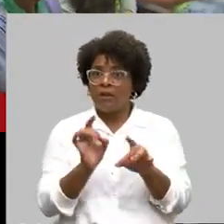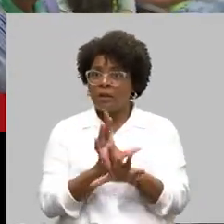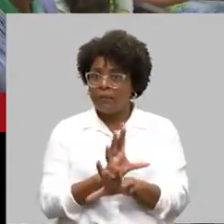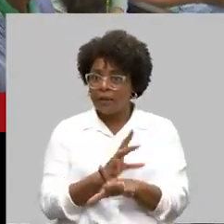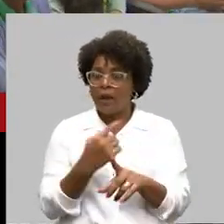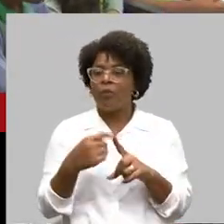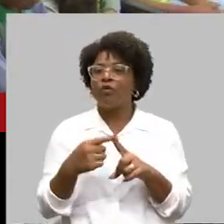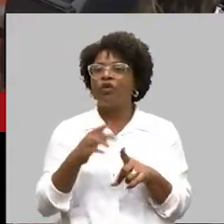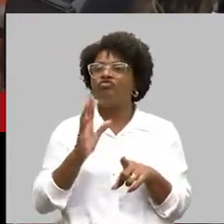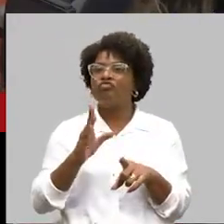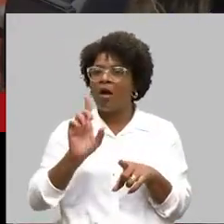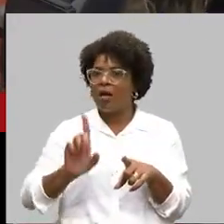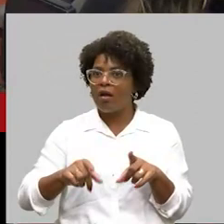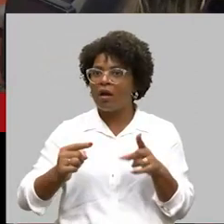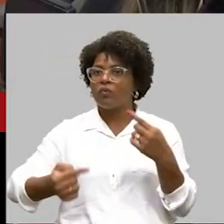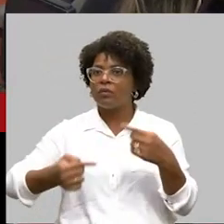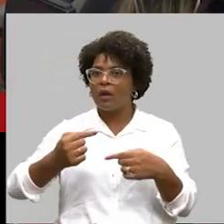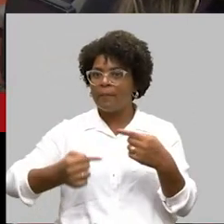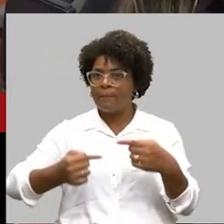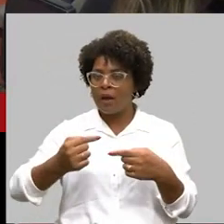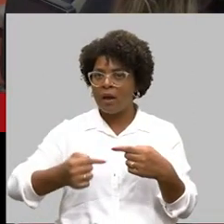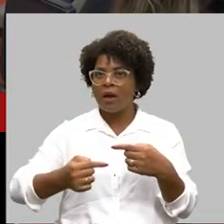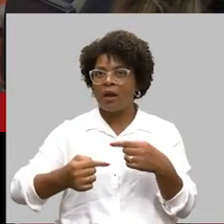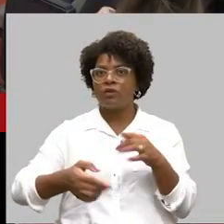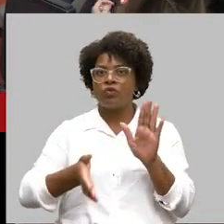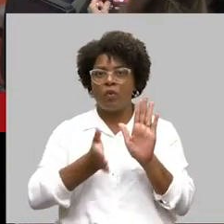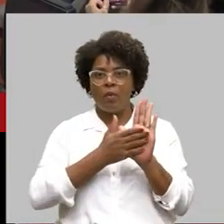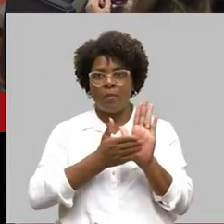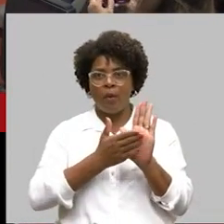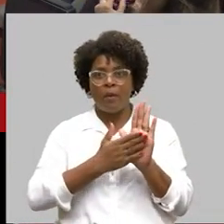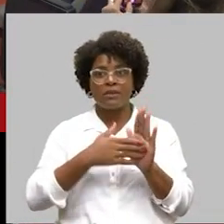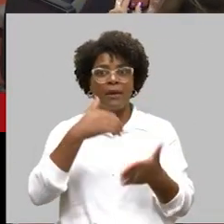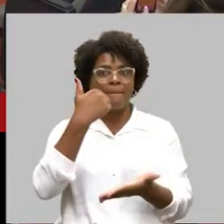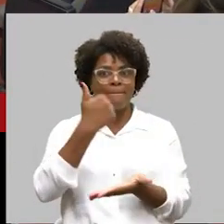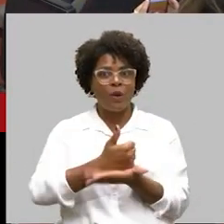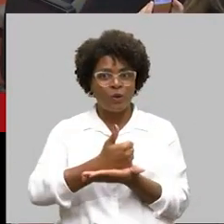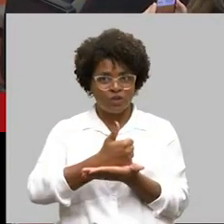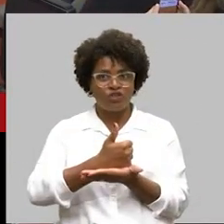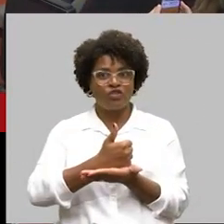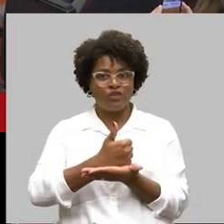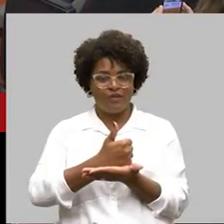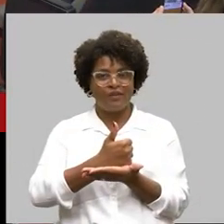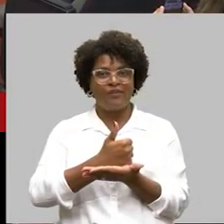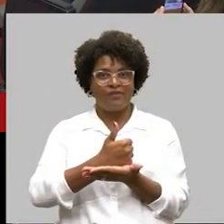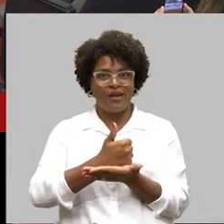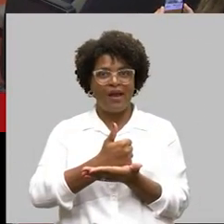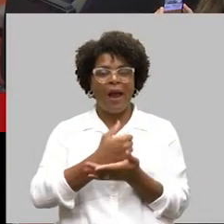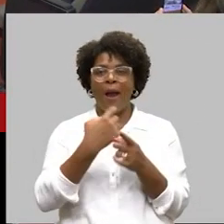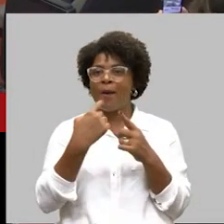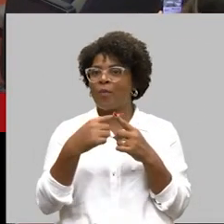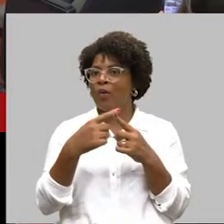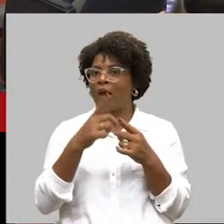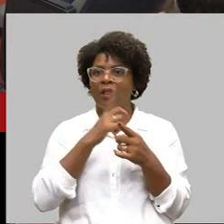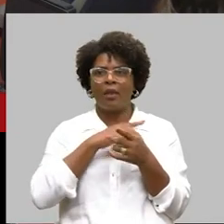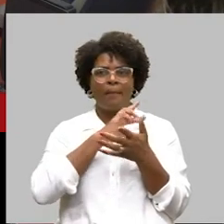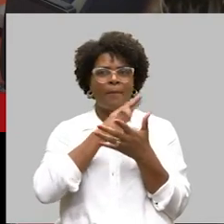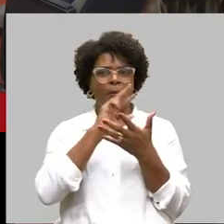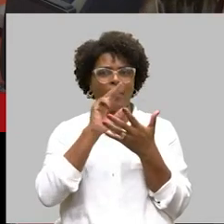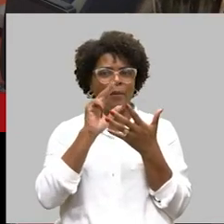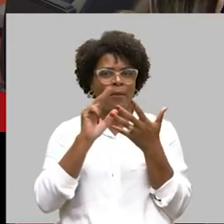do debate com uma pauta positiva porque é assim né Tem muita gente que trabalha